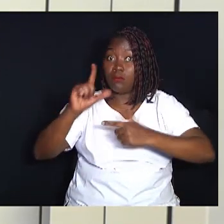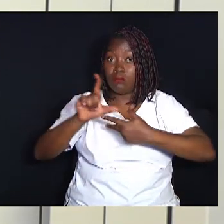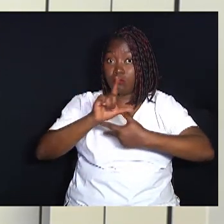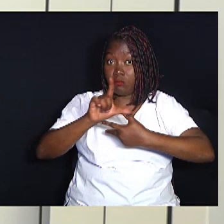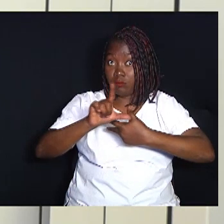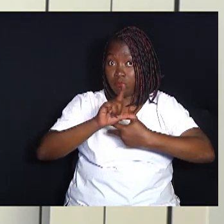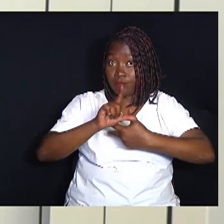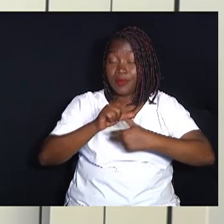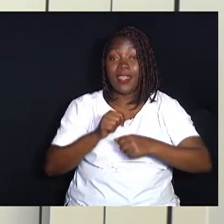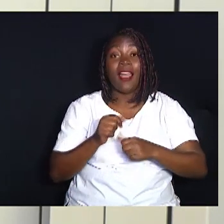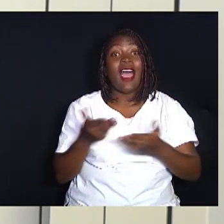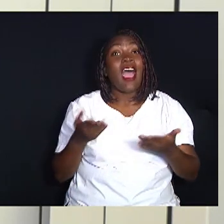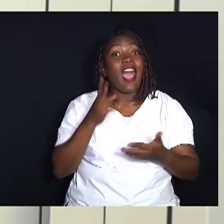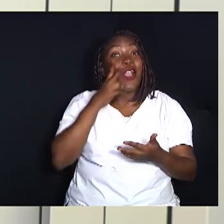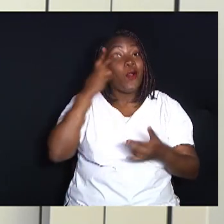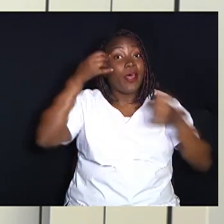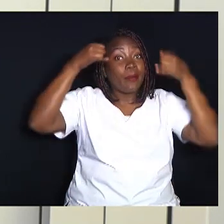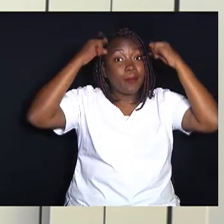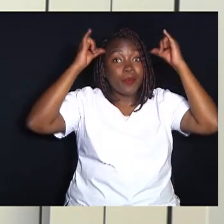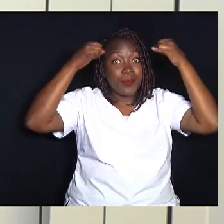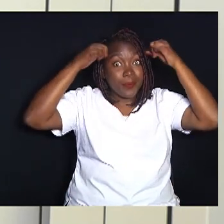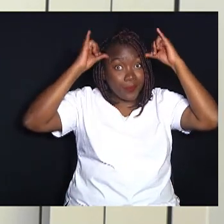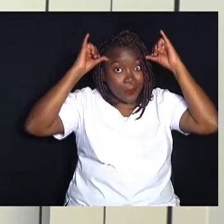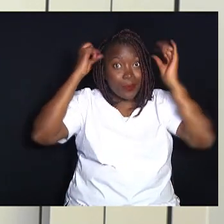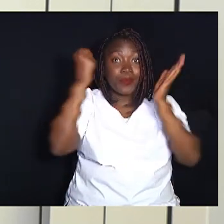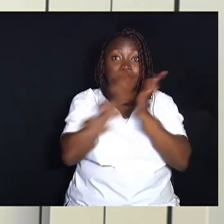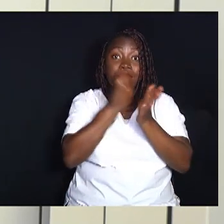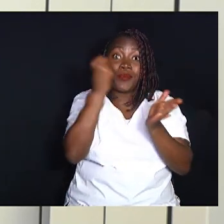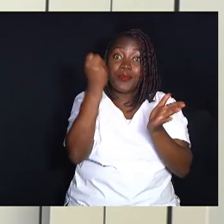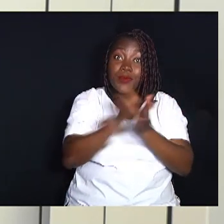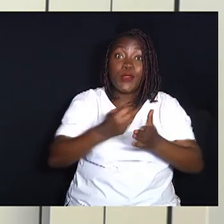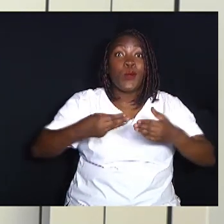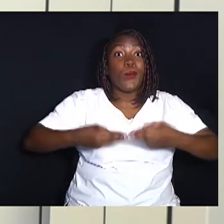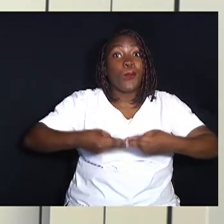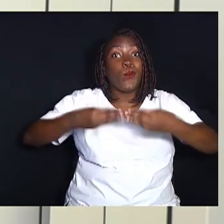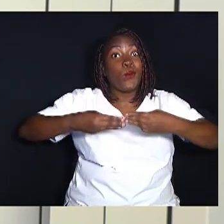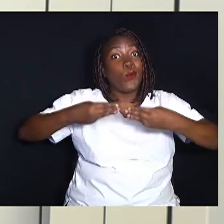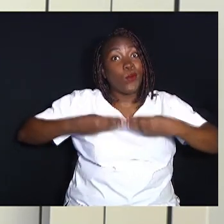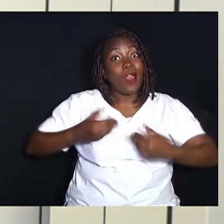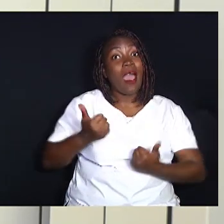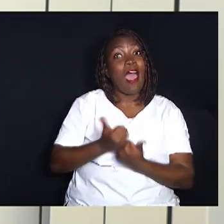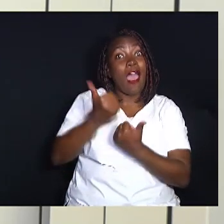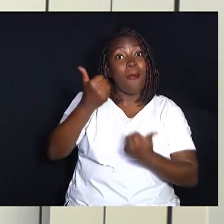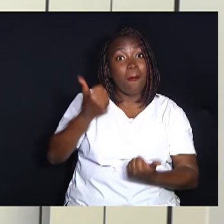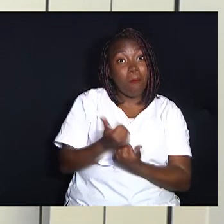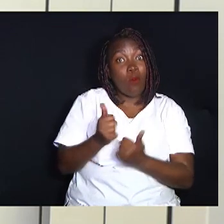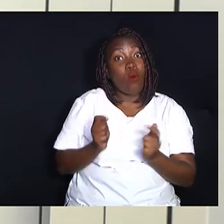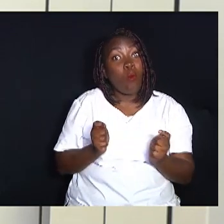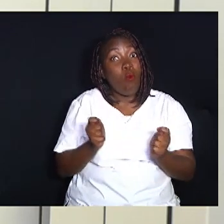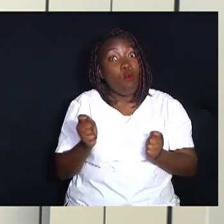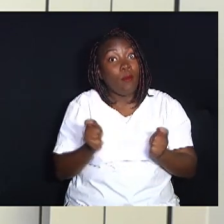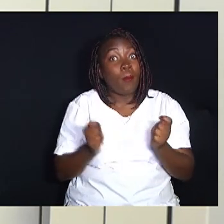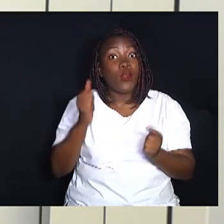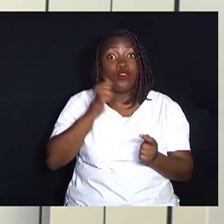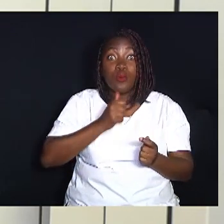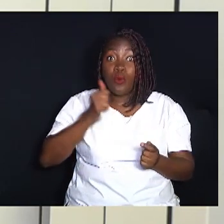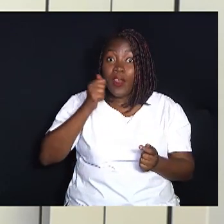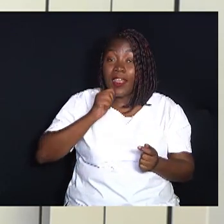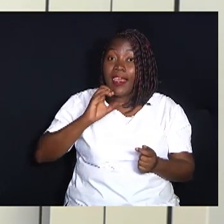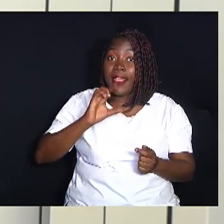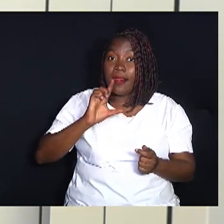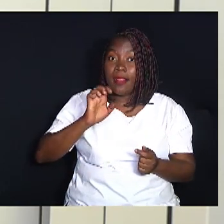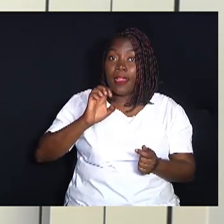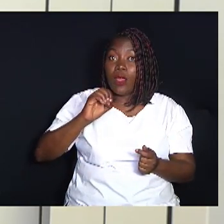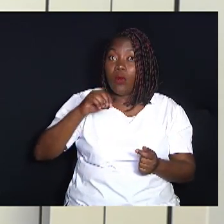com o vereador Paulo Búfalo, que protocolou uma moção de apoio ao movimento de mulheres Cleone